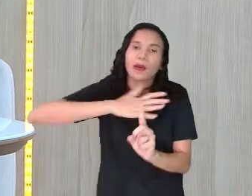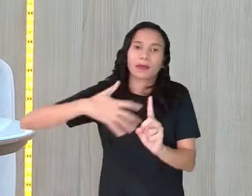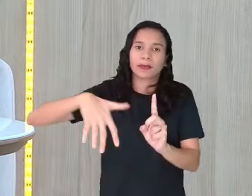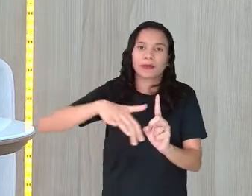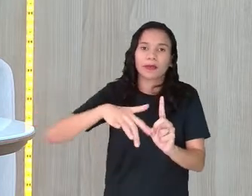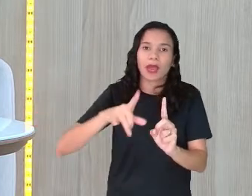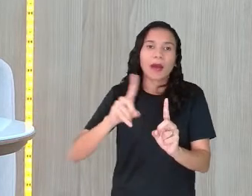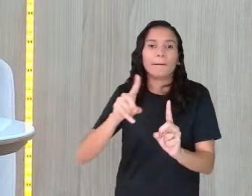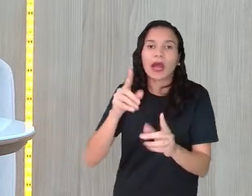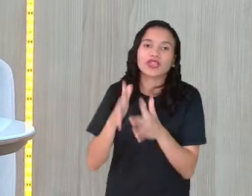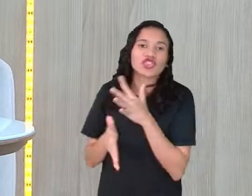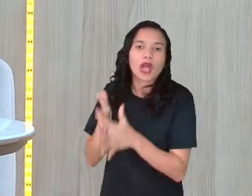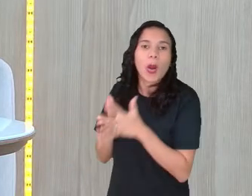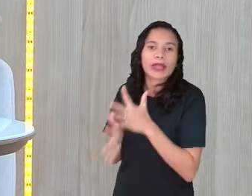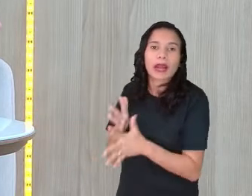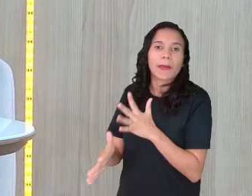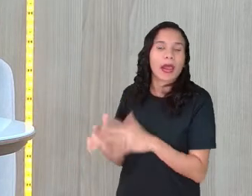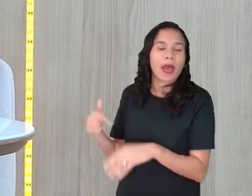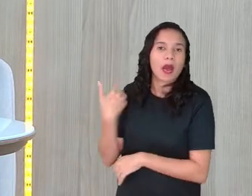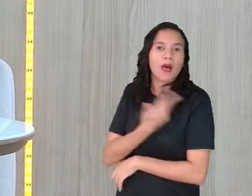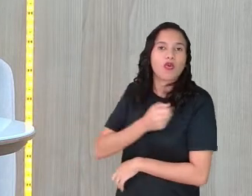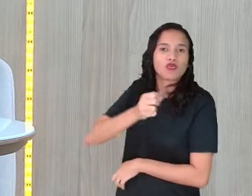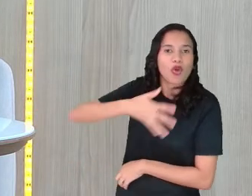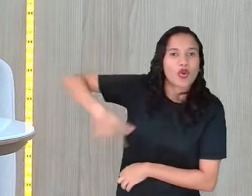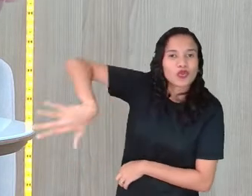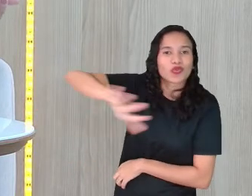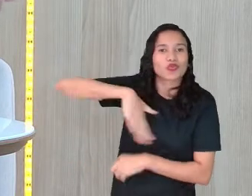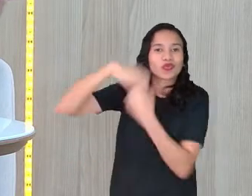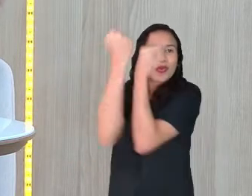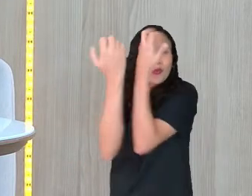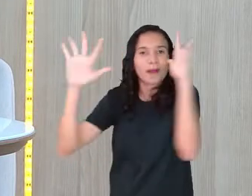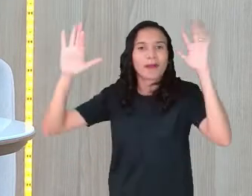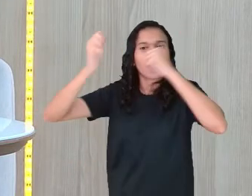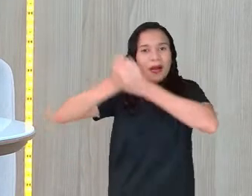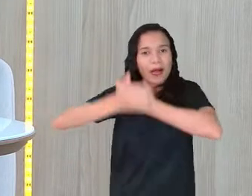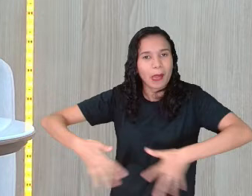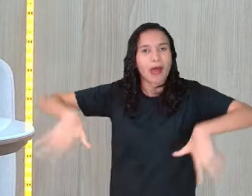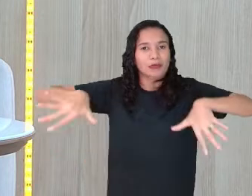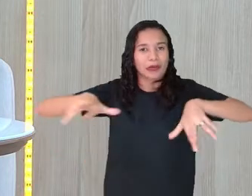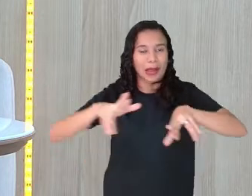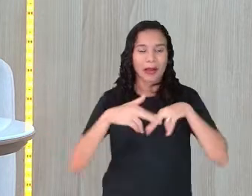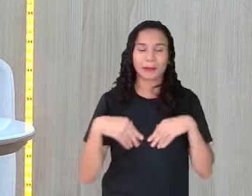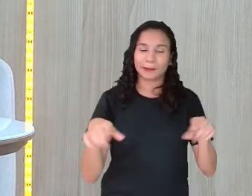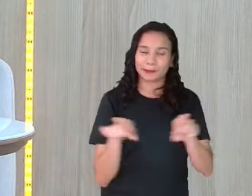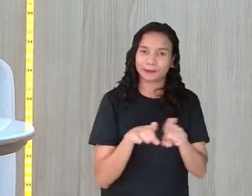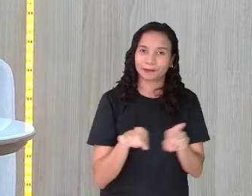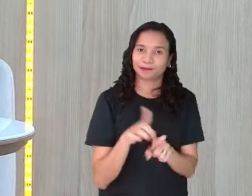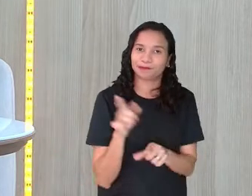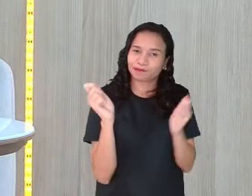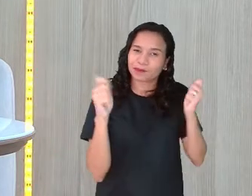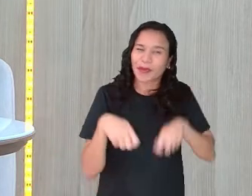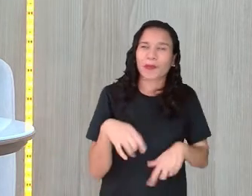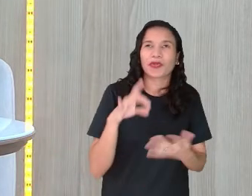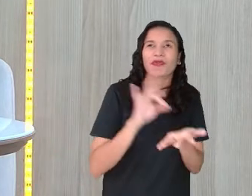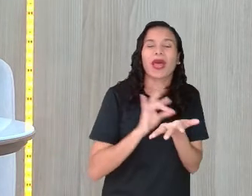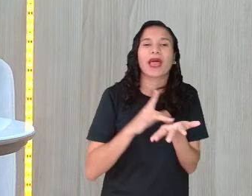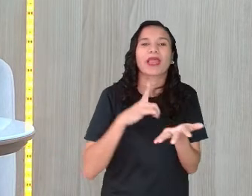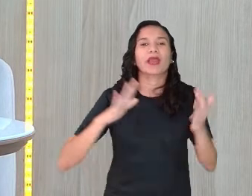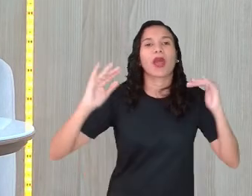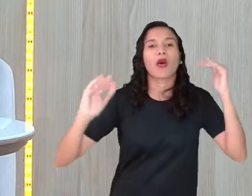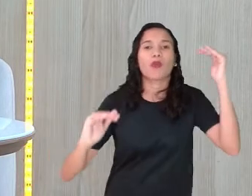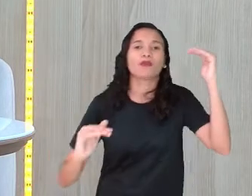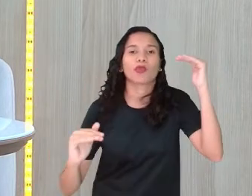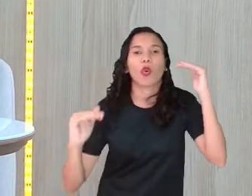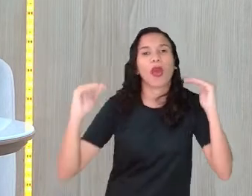sem comprometer o nosso meio ambiente, os nossos recursos naturais, né? Uma forma que a gente possa ter